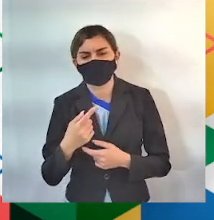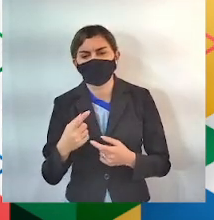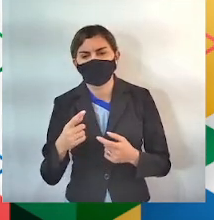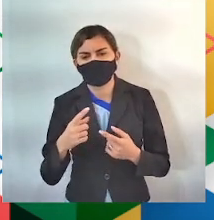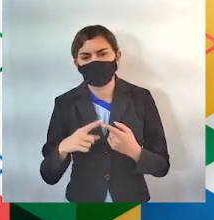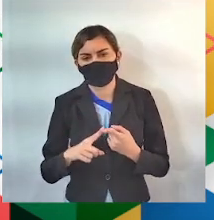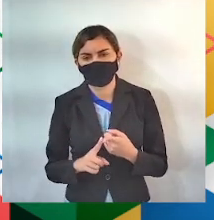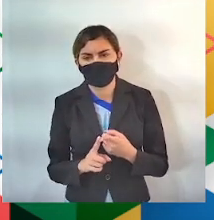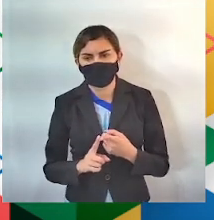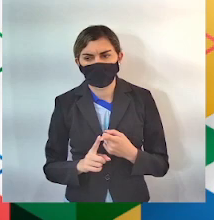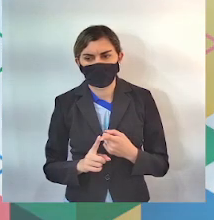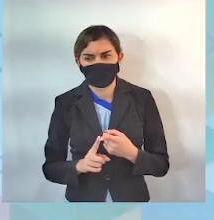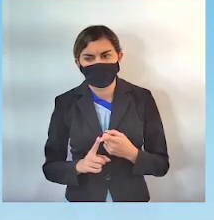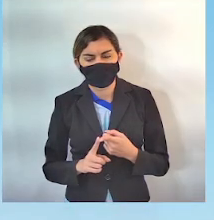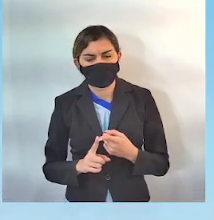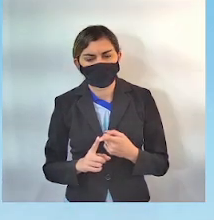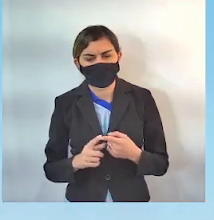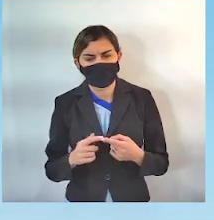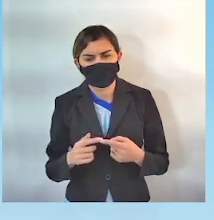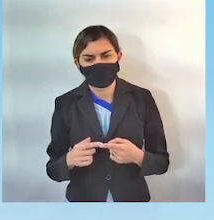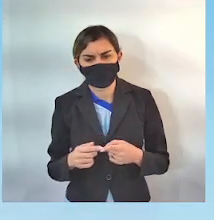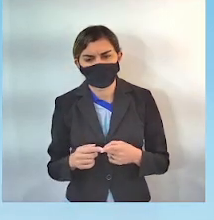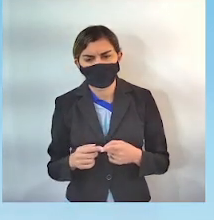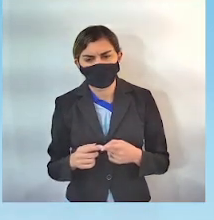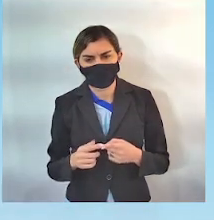are mine.